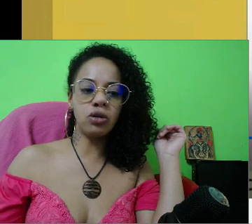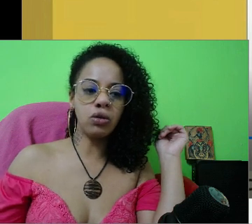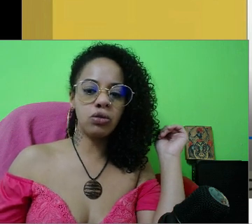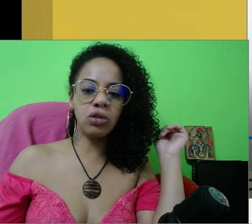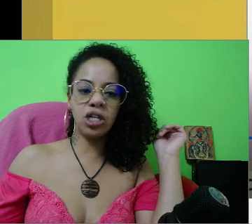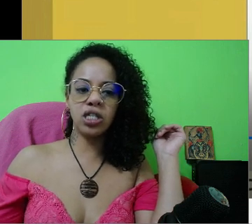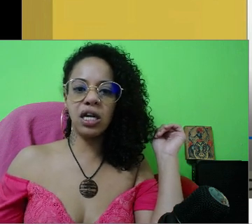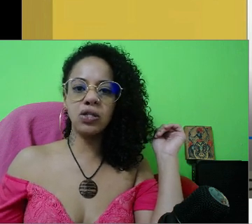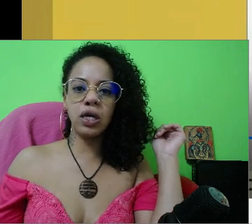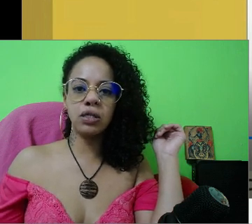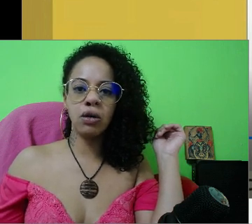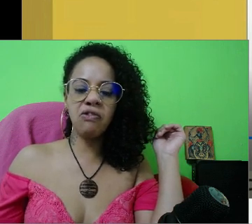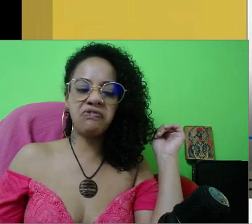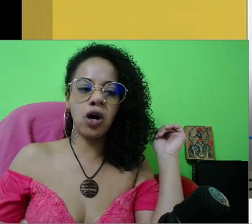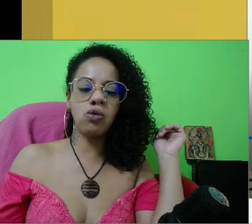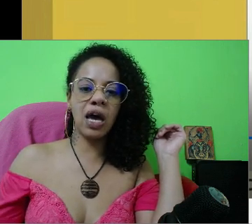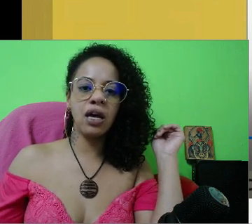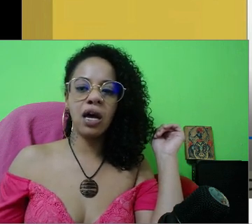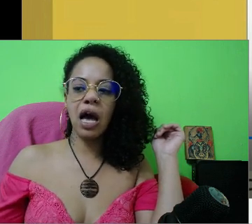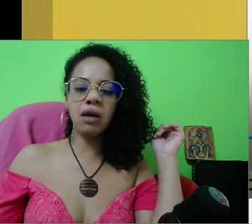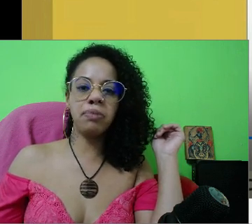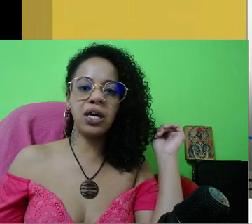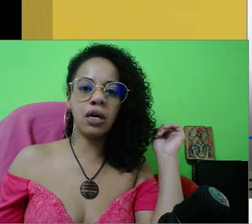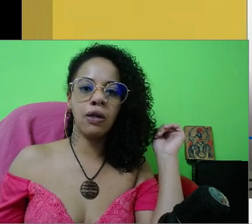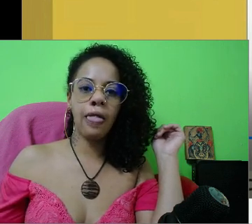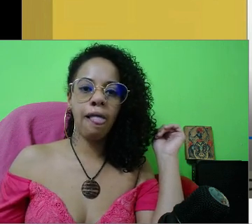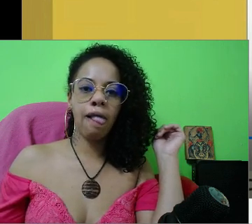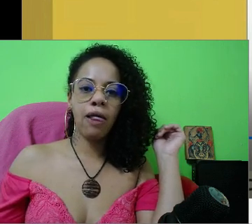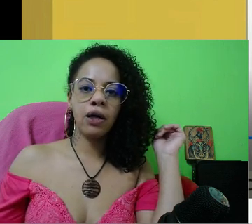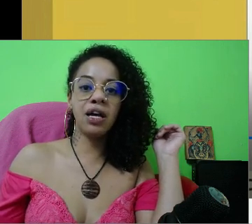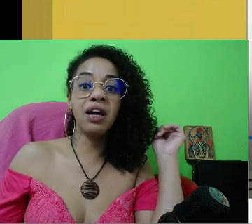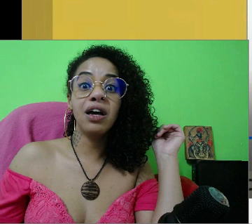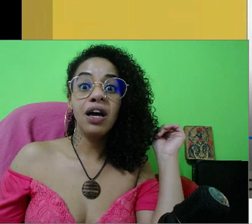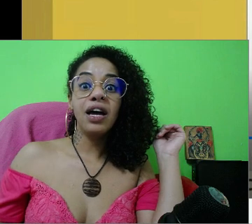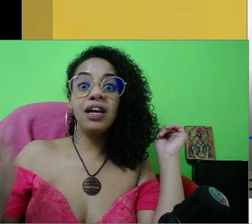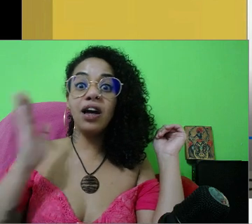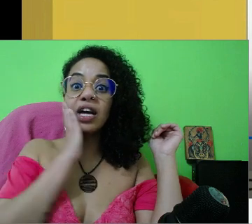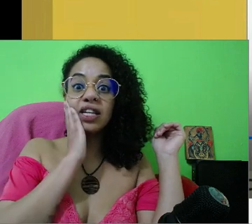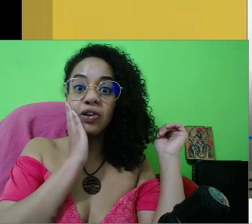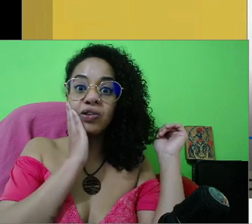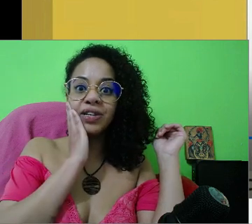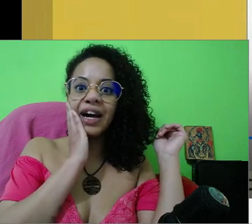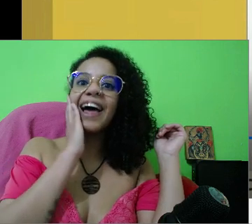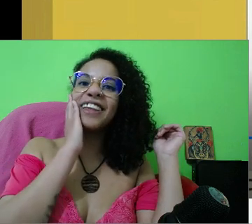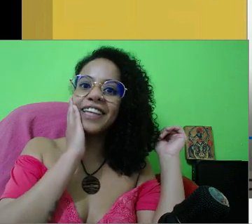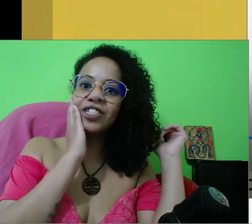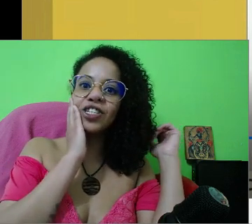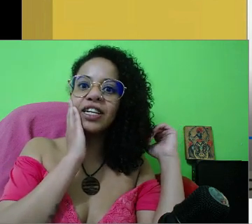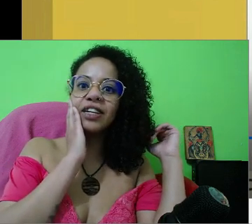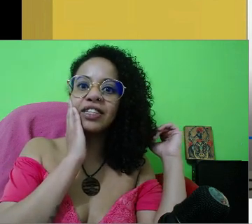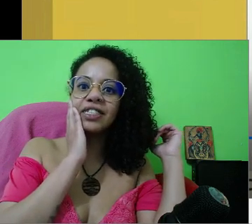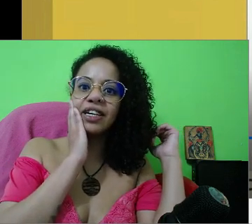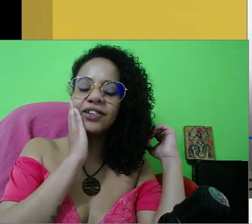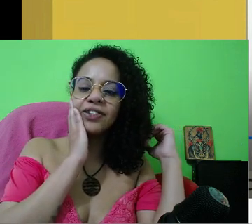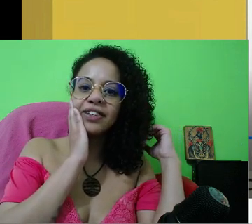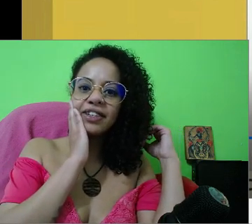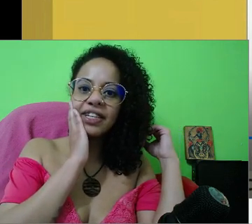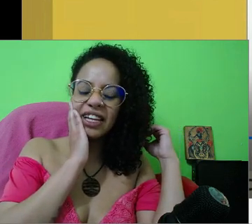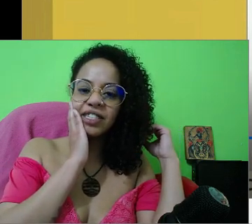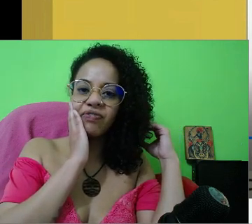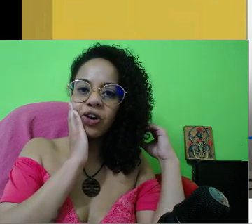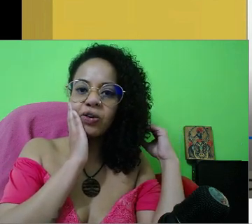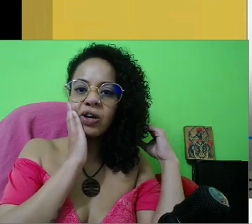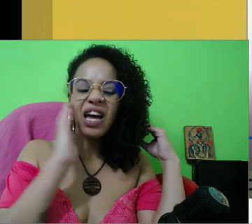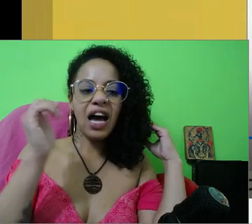debate contigo durante as eleições o foco é a campanha e olha que loucura é Desde janeiro desse ano